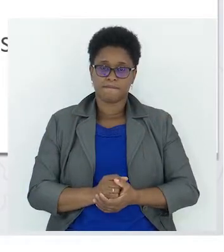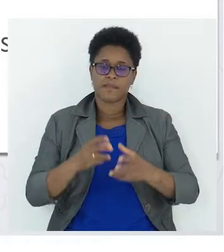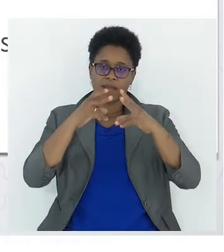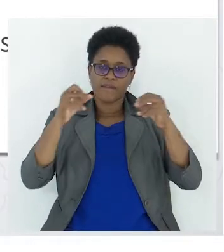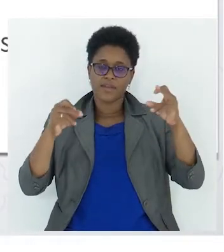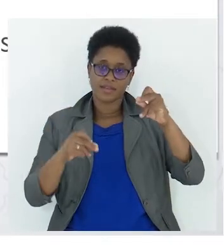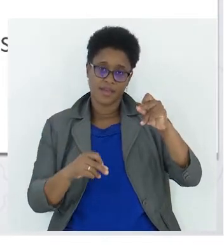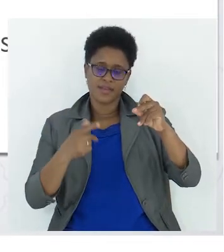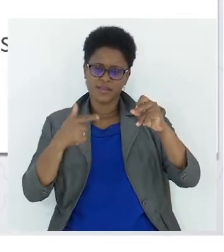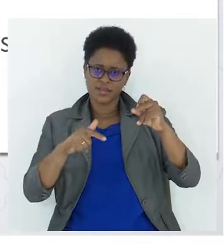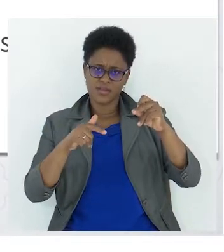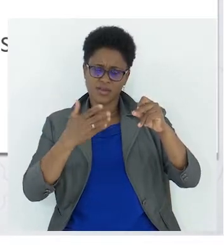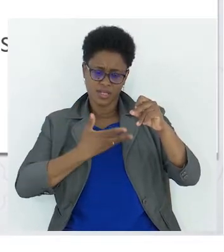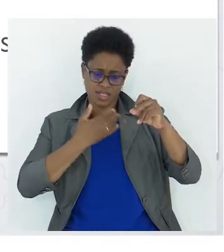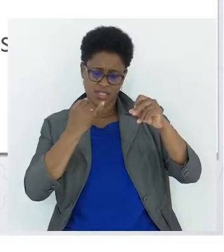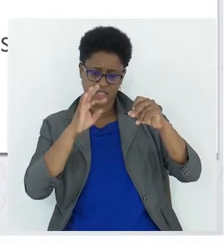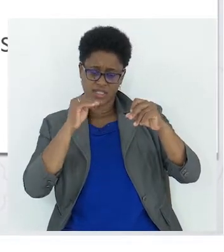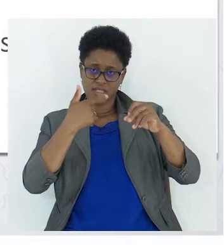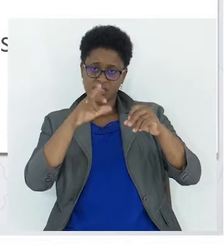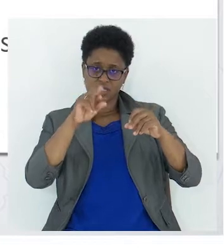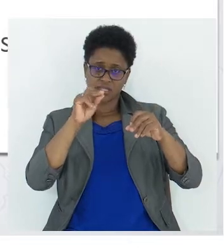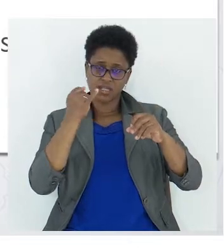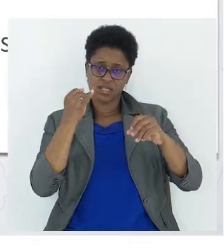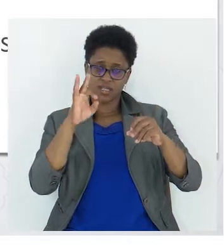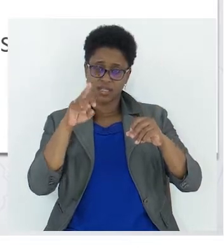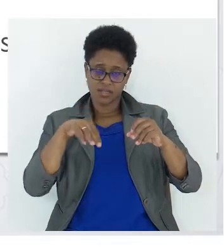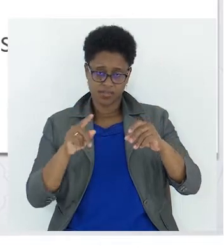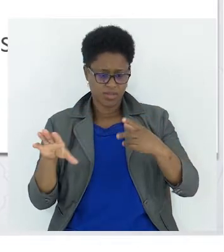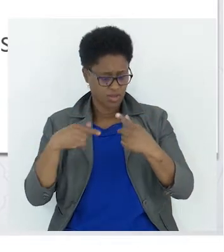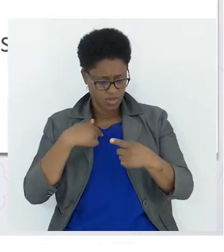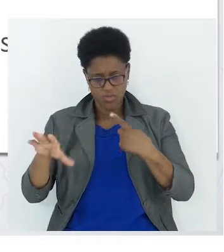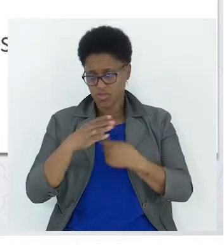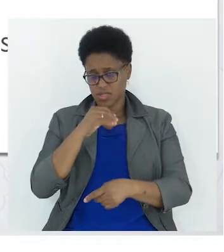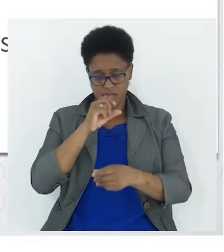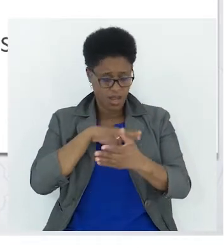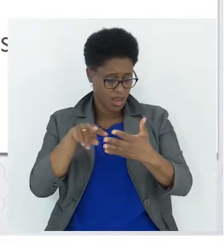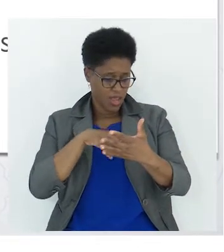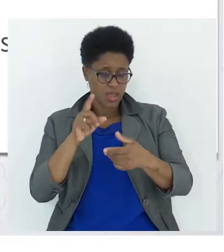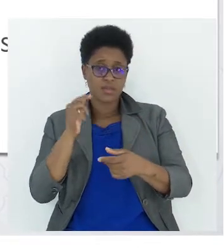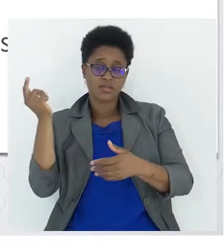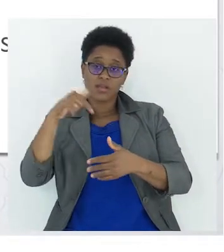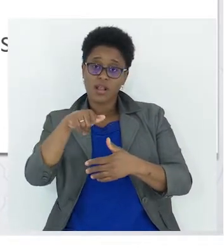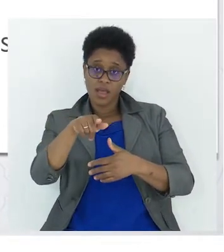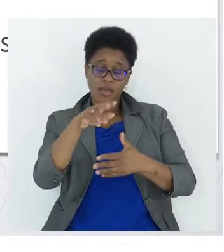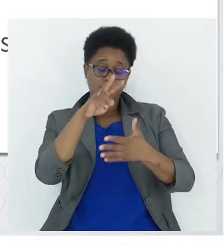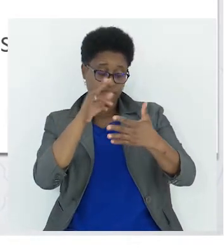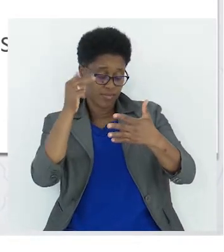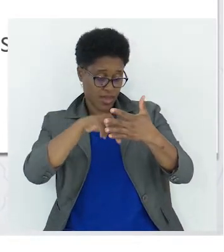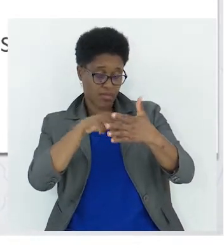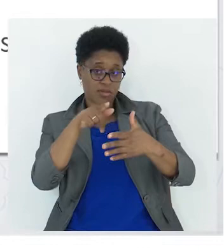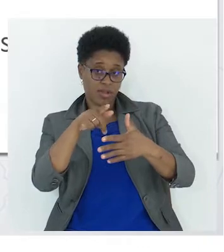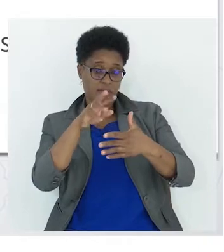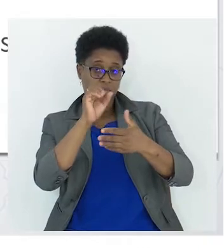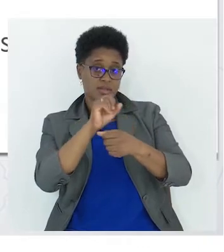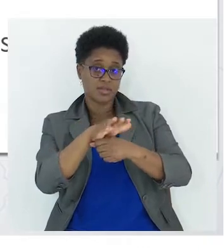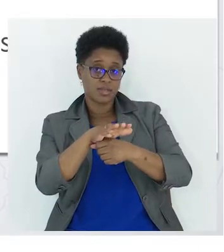Frase A. Estão a distrair-me. Não consigo ler. Está lá dentro, na mensagem. A frase B. A história de